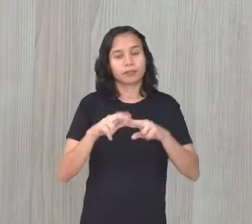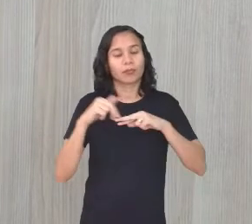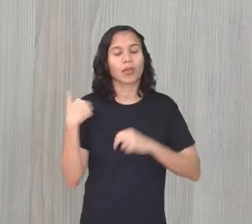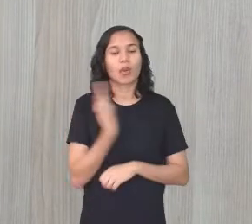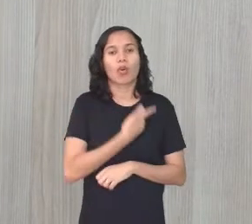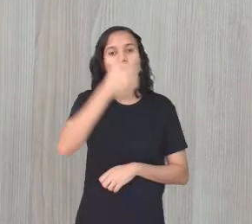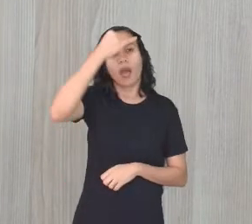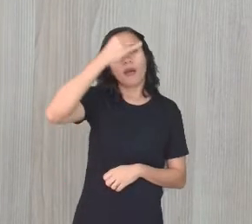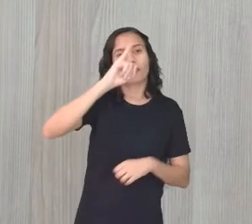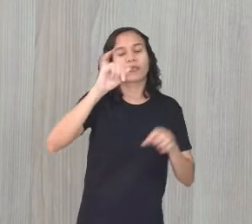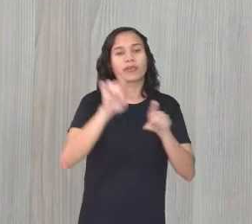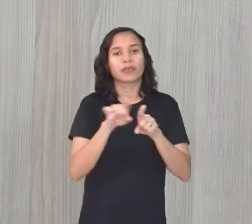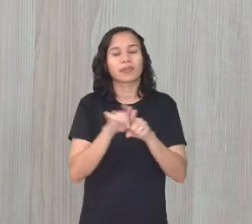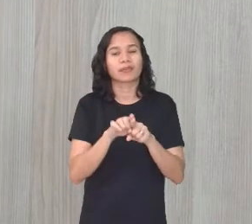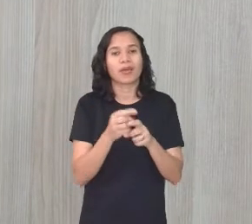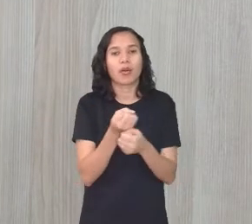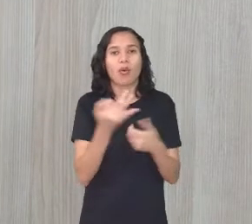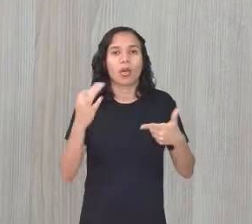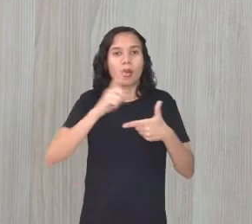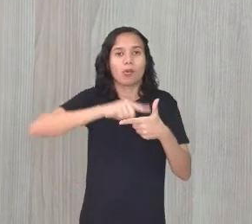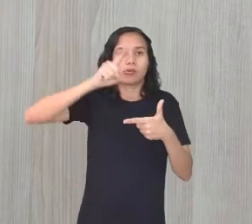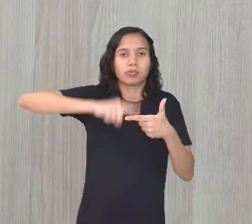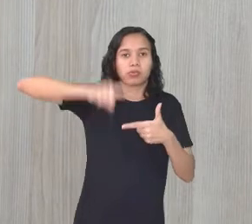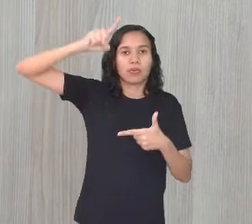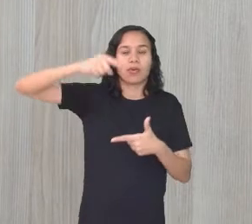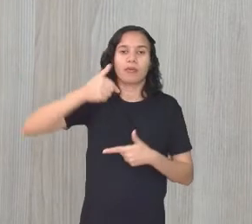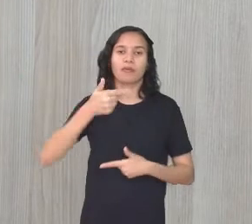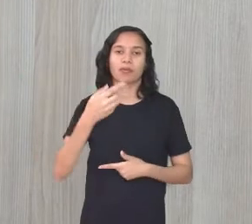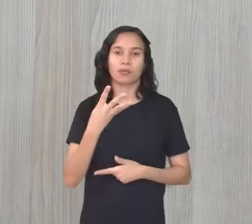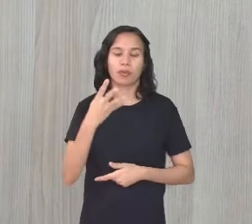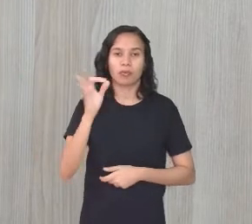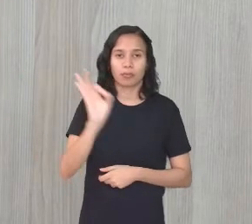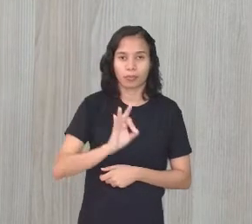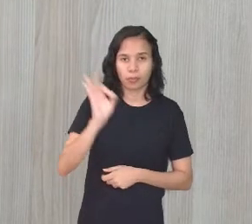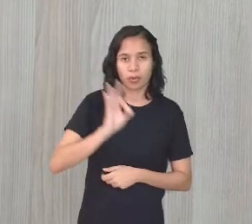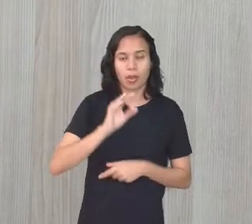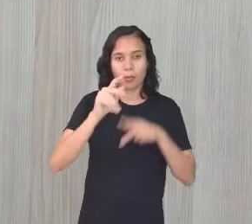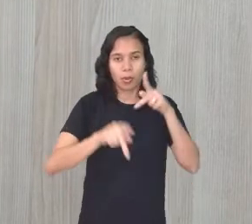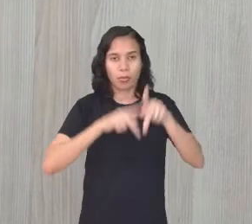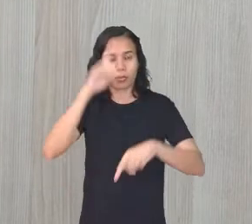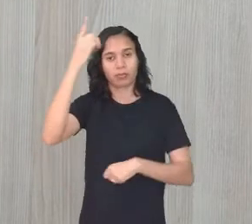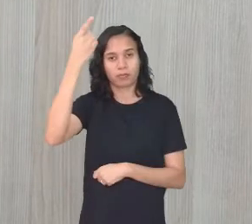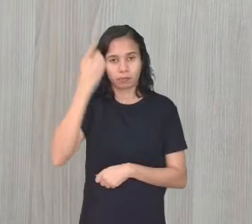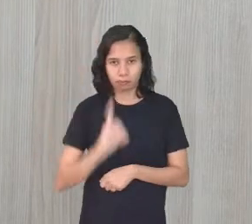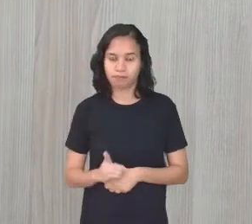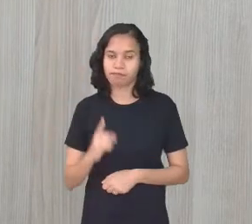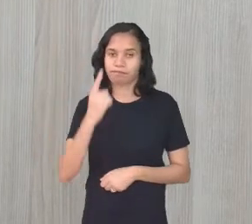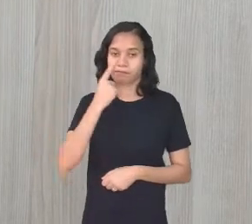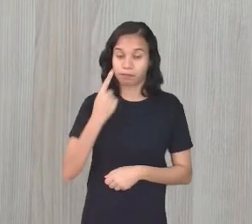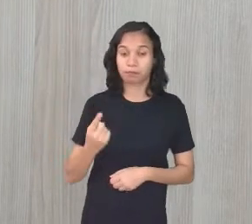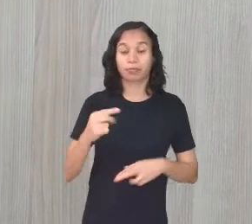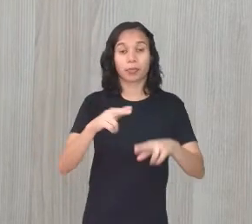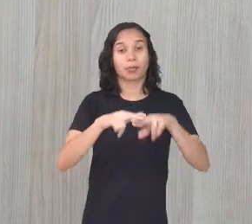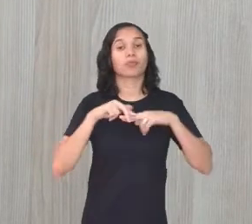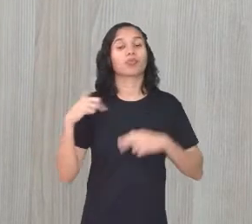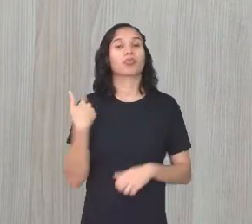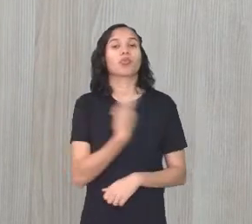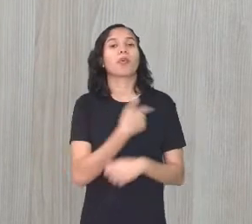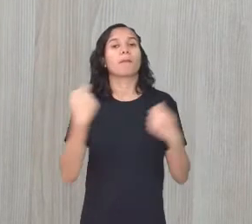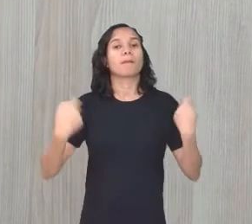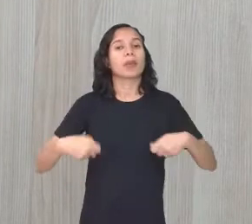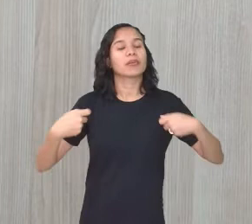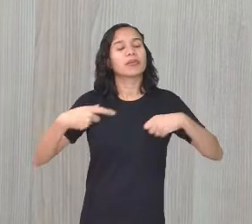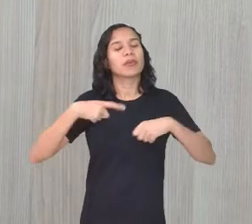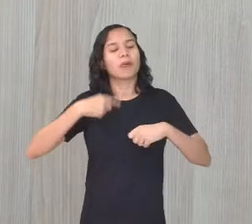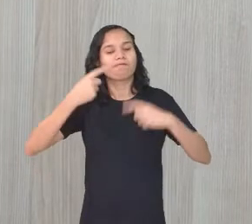teria evitado ter esse índice de 24% da população com deficiência, não é? E a gente tem que procurar